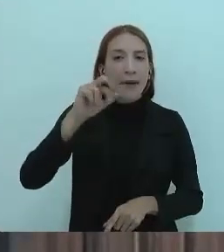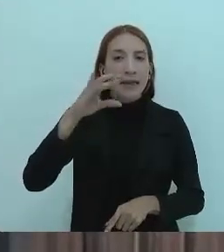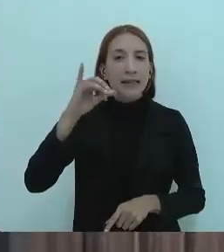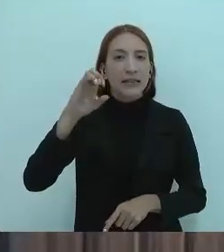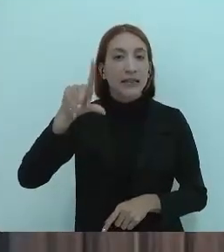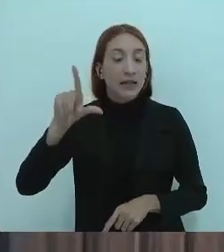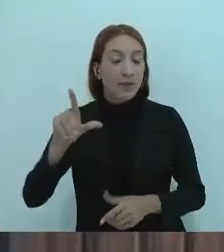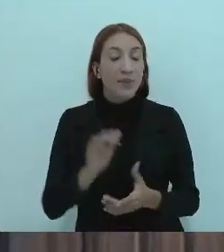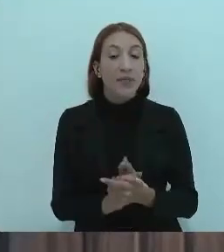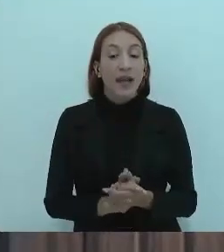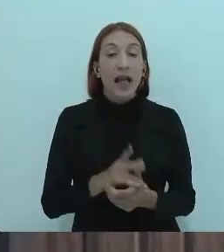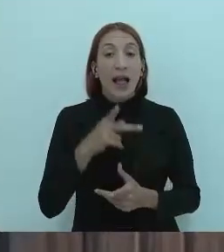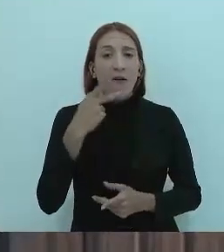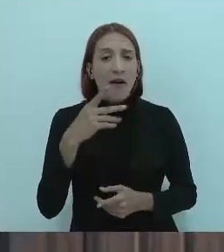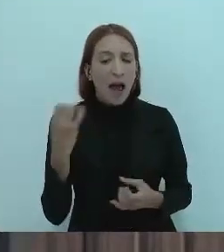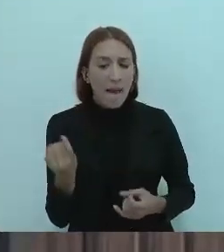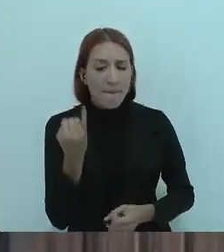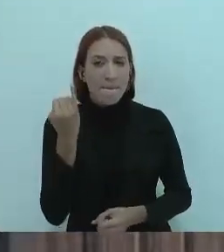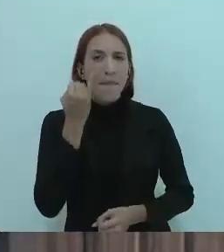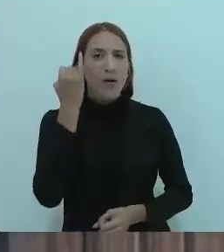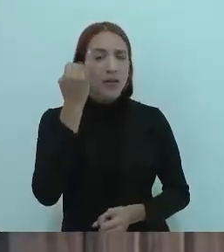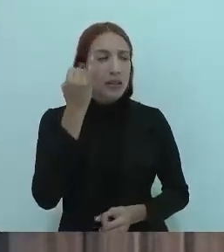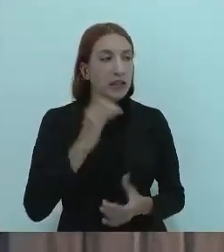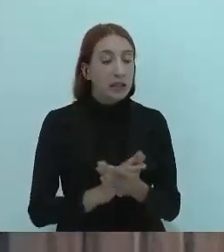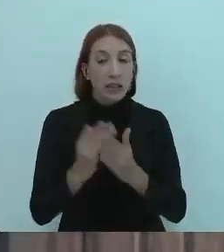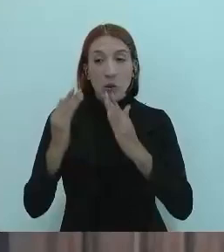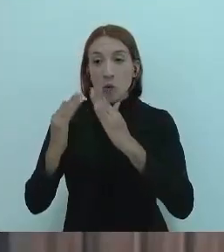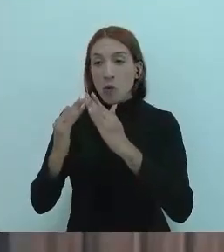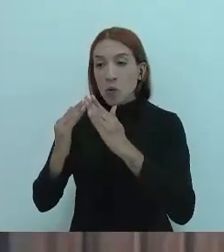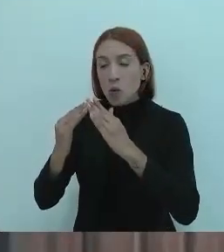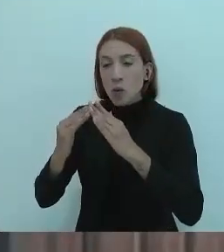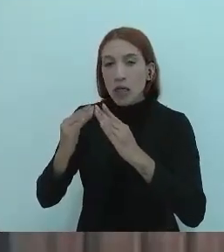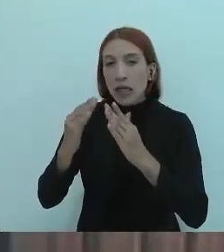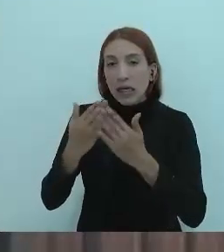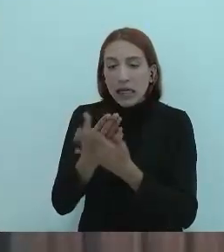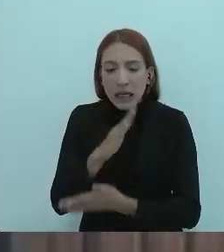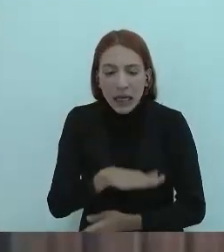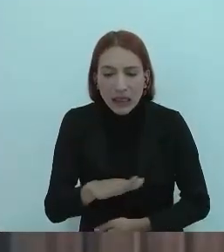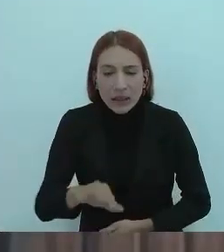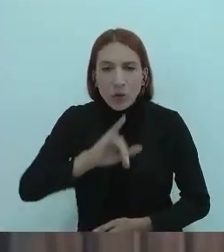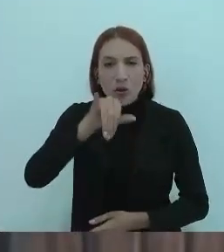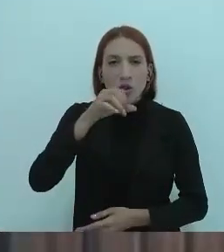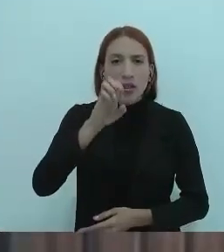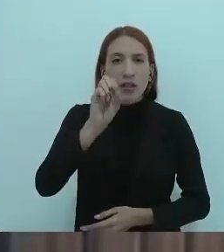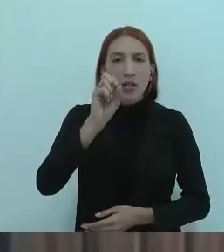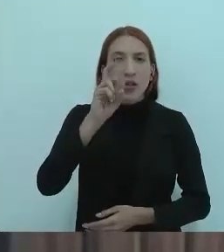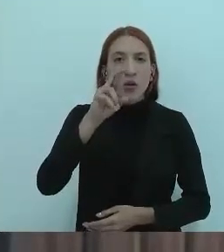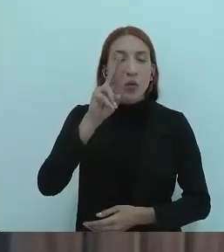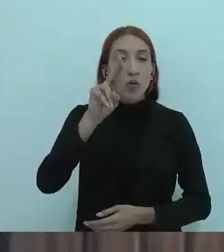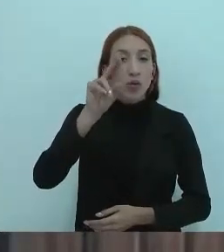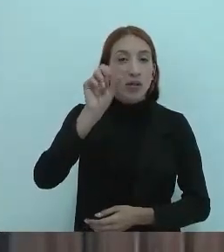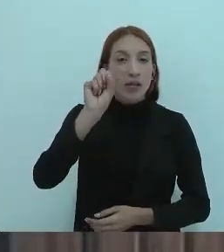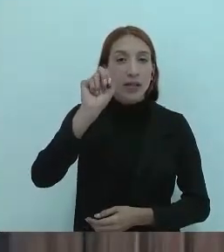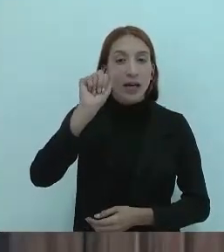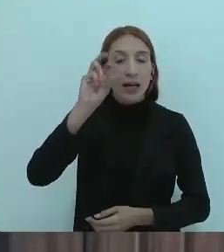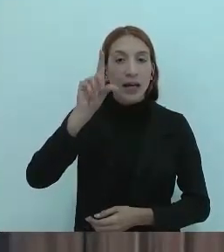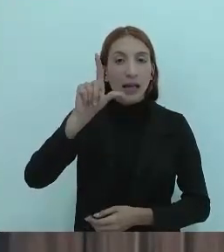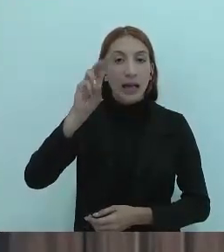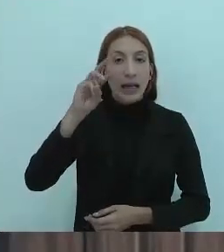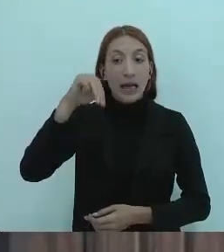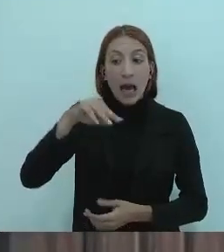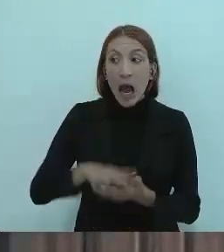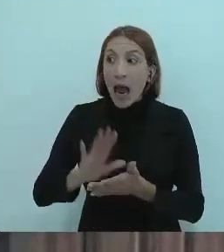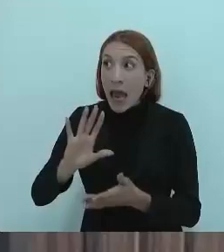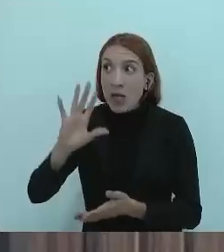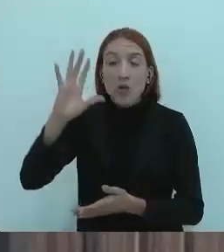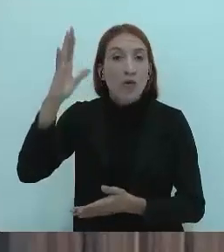de comunicar um aviso importante pessoal da creche do Jerusalém nosso prefeito juntamente como Vereador Jucélio Resolveu